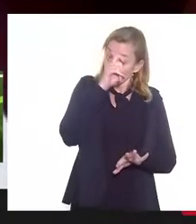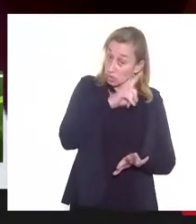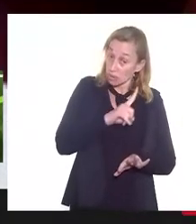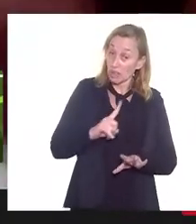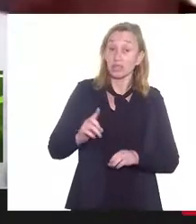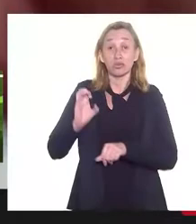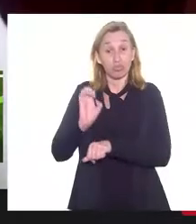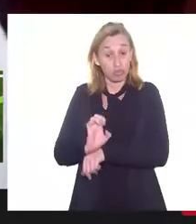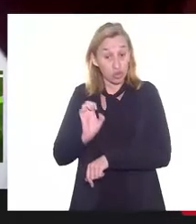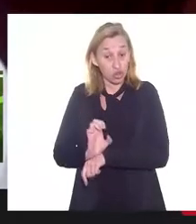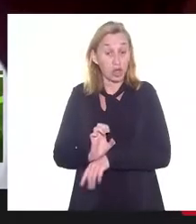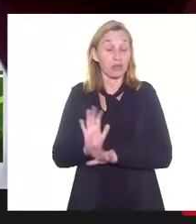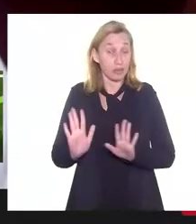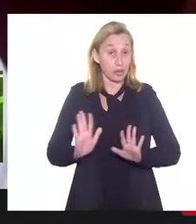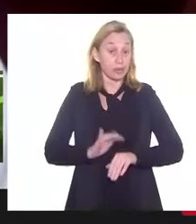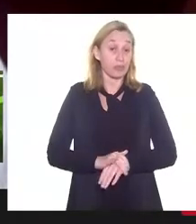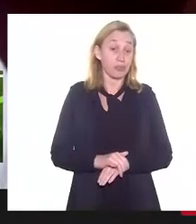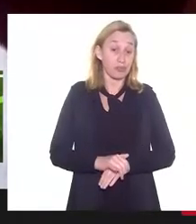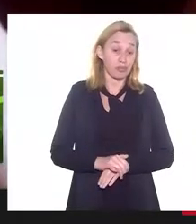Estado. Lembro-me ainda que,